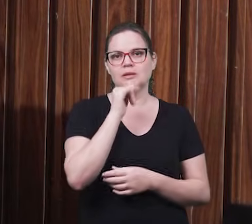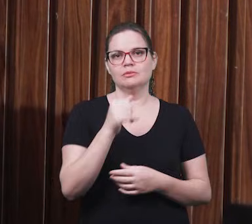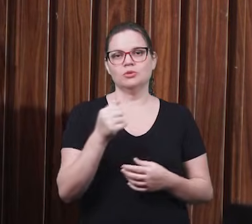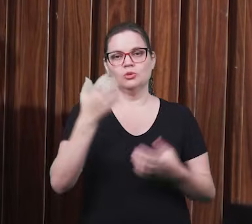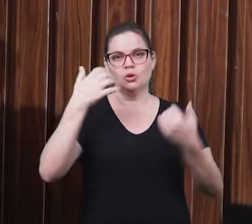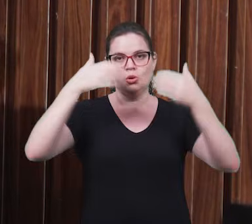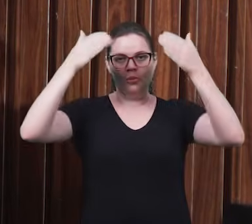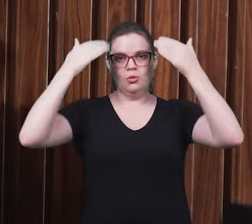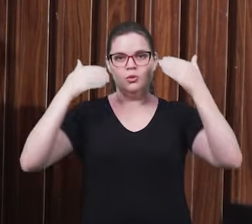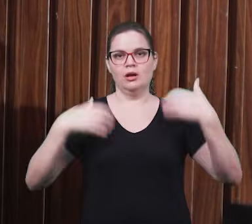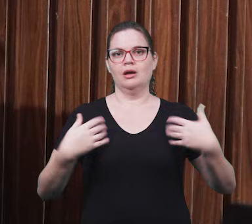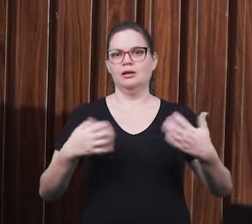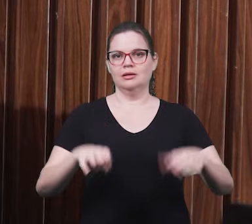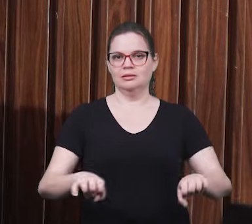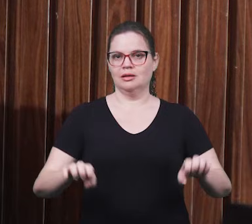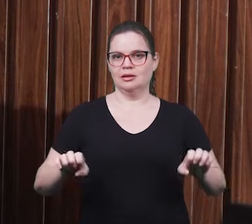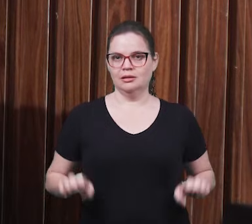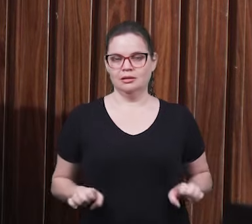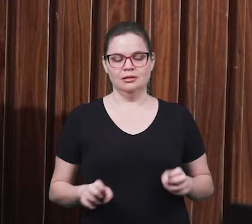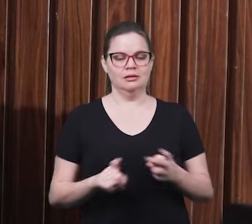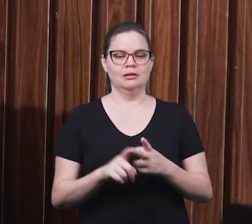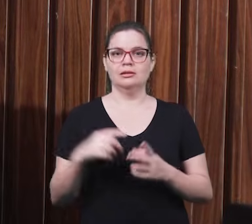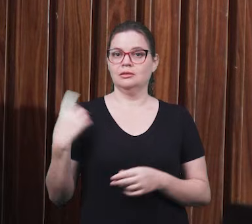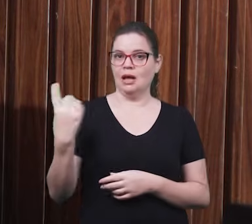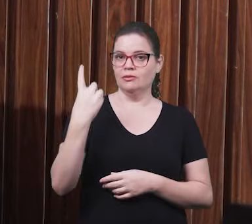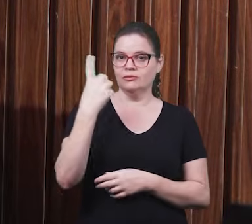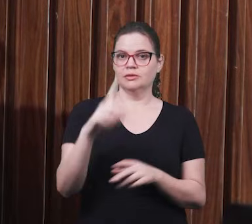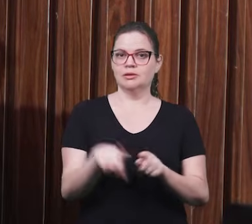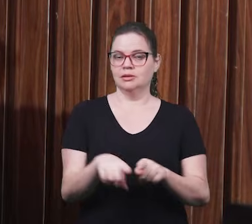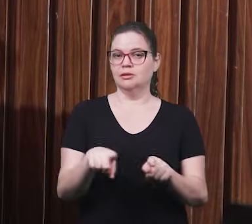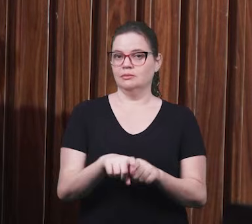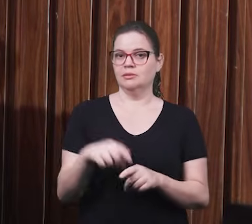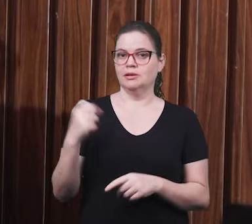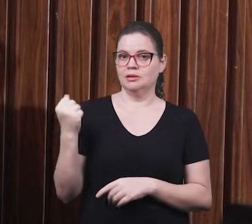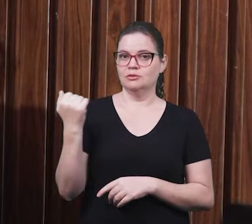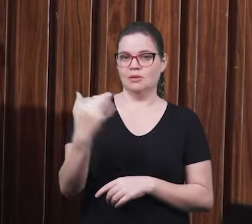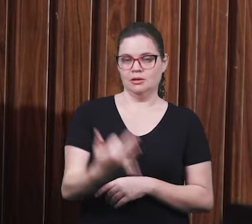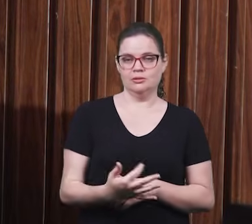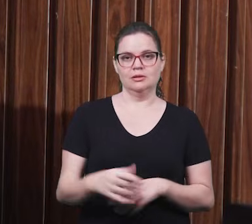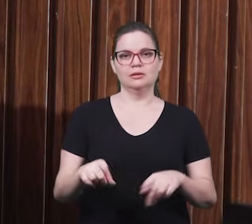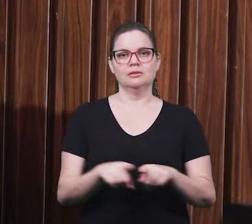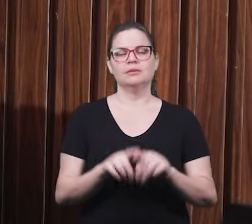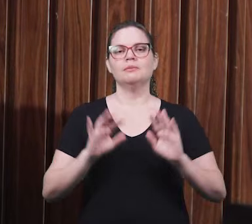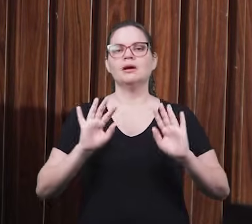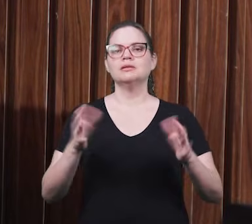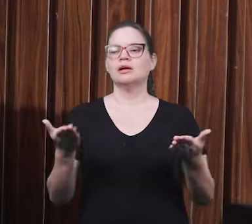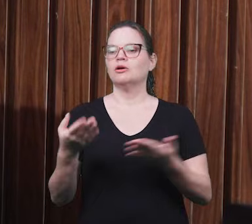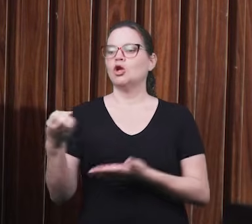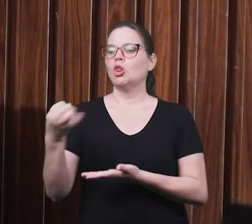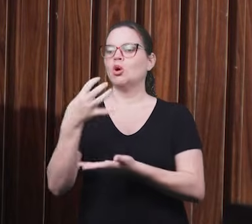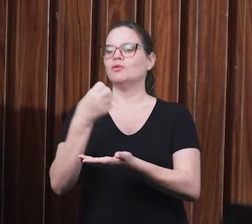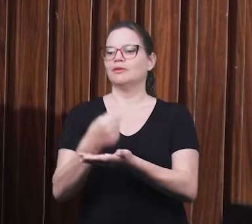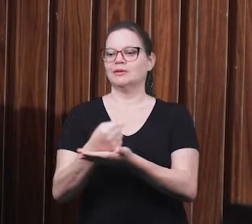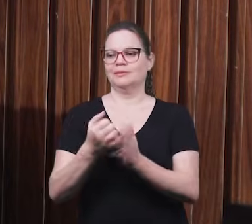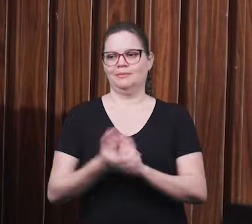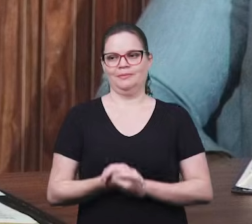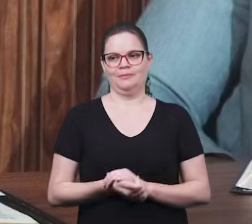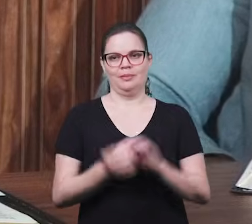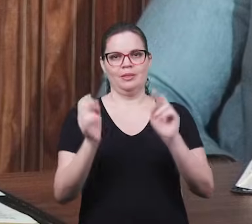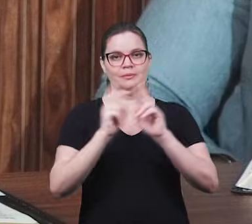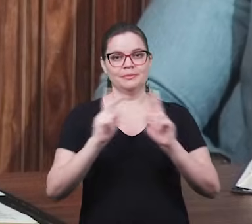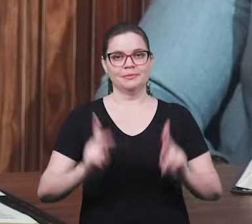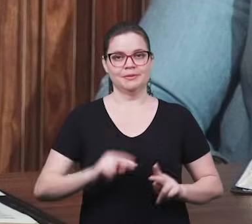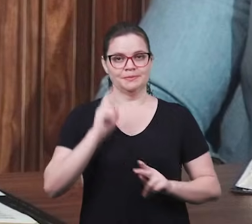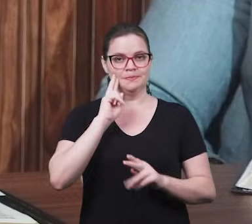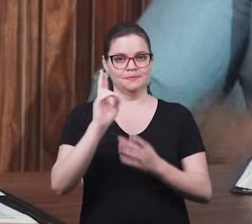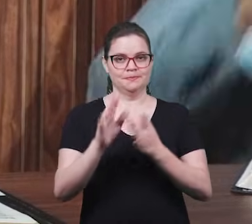Ezequias, tantos outros, né, Davi, né? Davi era um homem de madrugada também, né? Mas e no Novo Testamento, pastor Lauro? Paz do